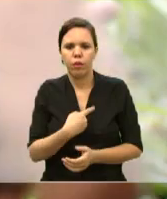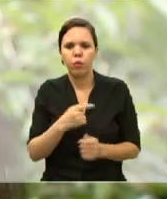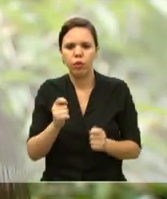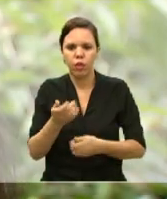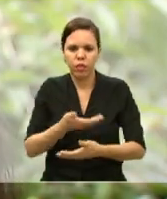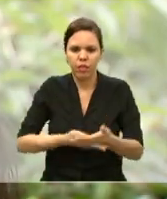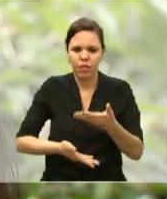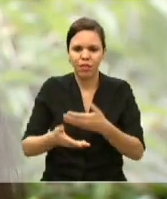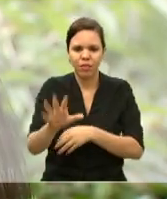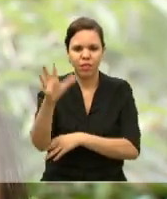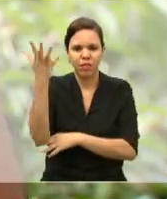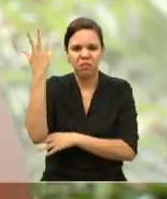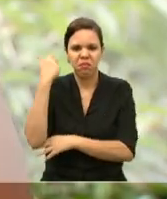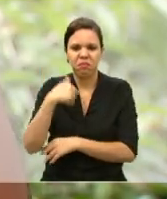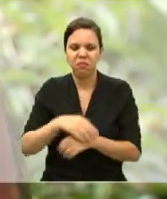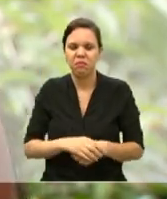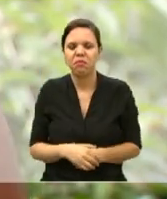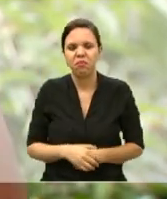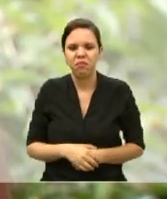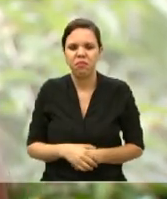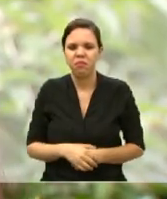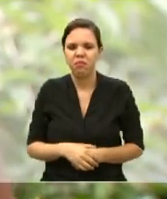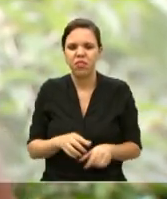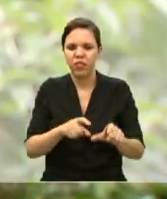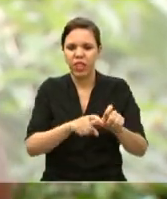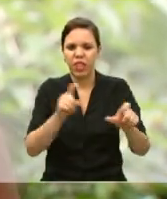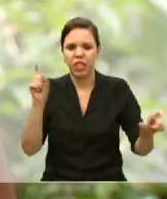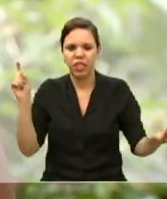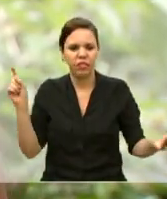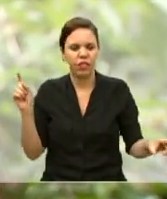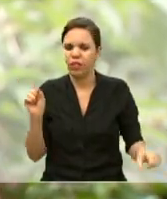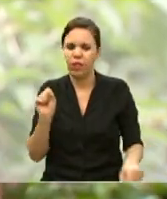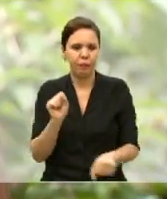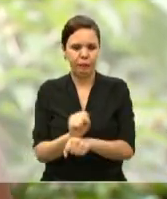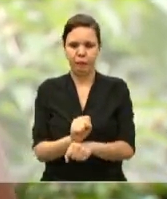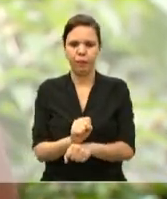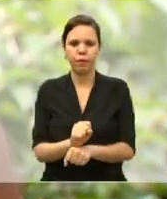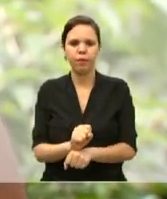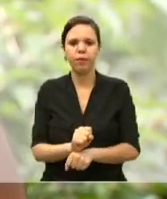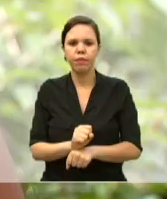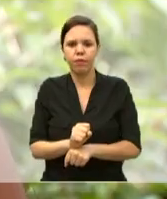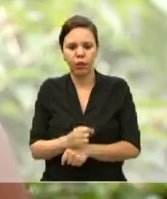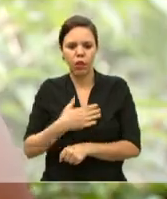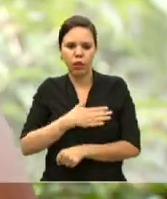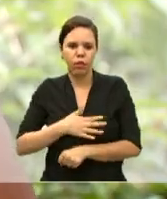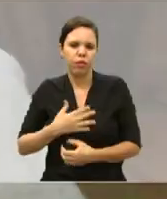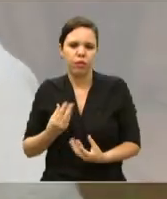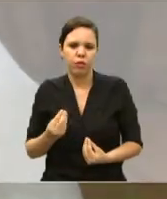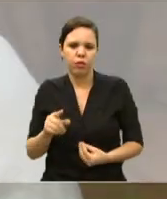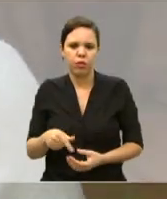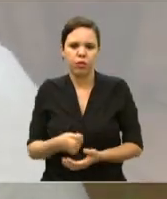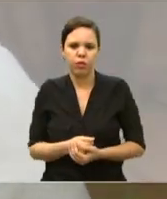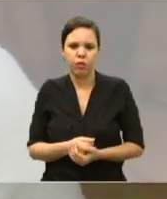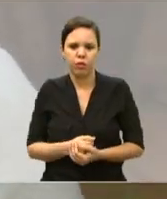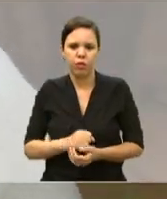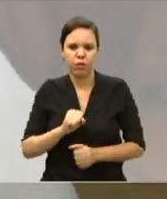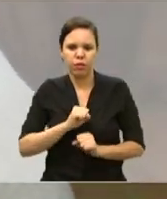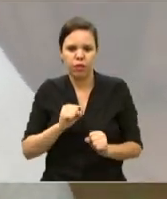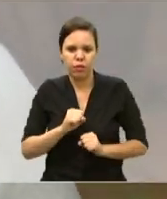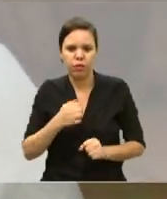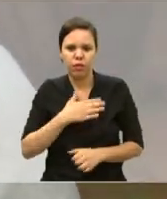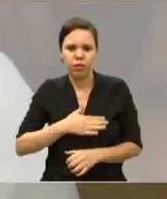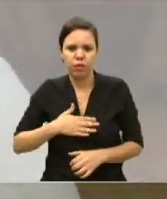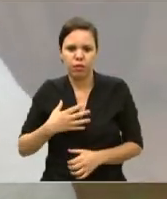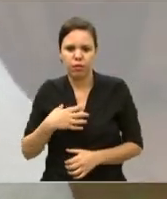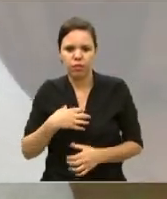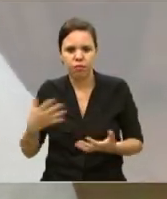pudesse interagir com a natureza, então você fica livre, você não fica preso. E eu gosto muito disso. Eles adoram, né? Eles se